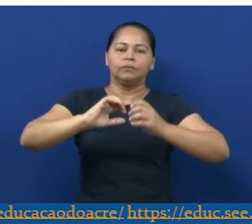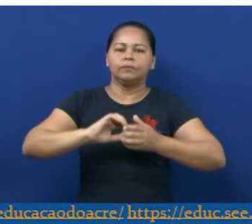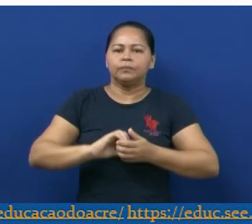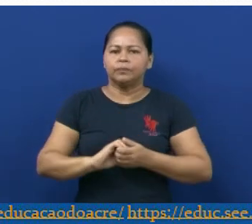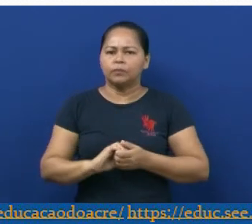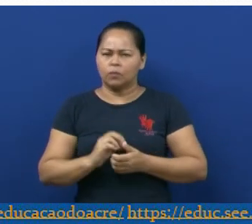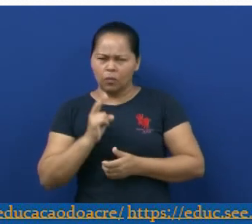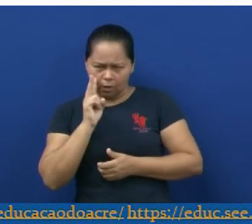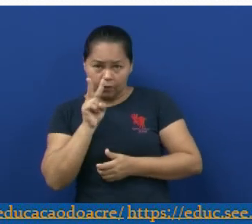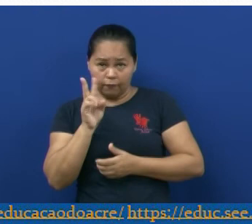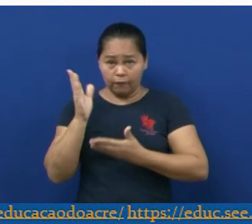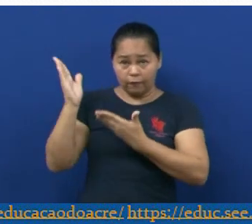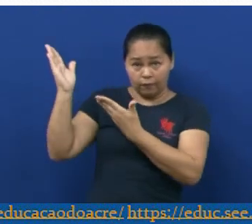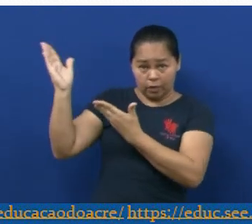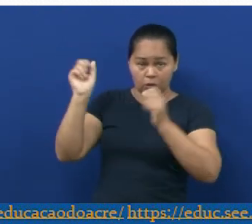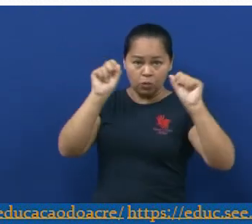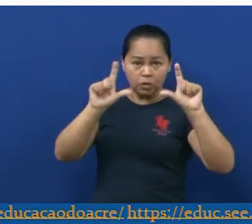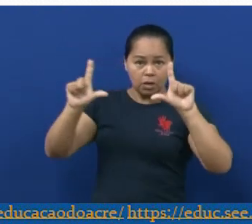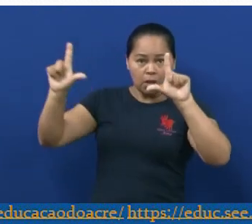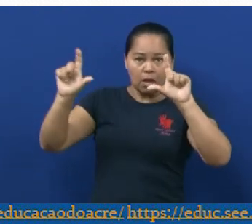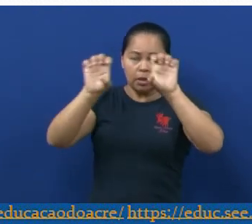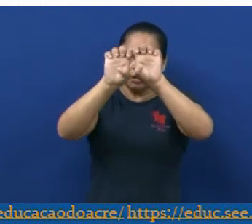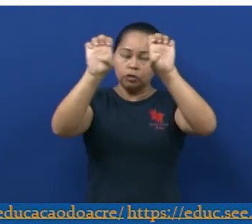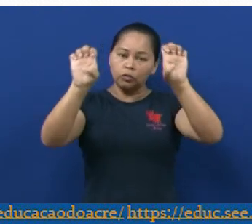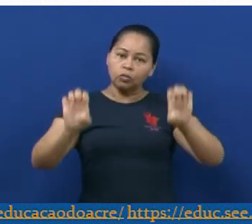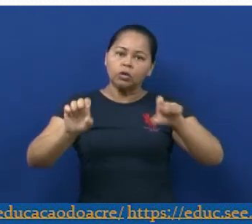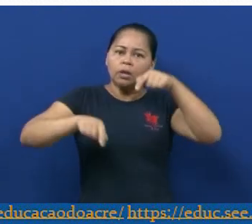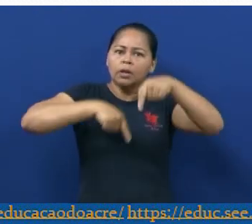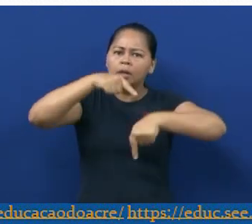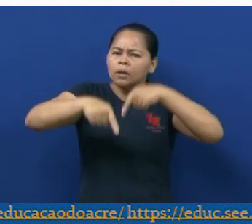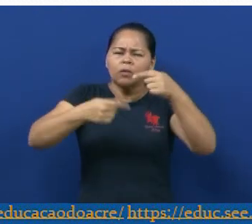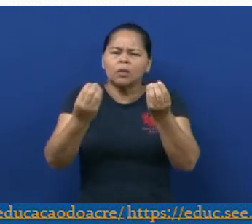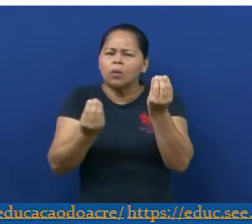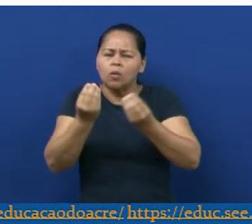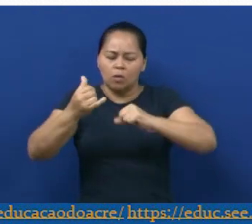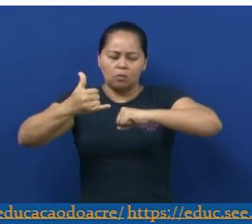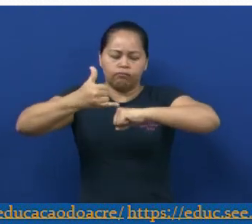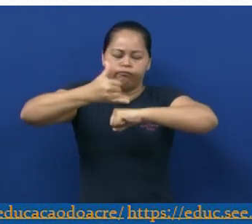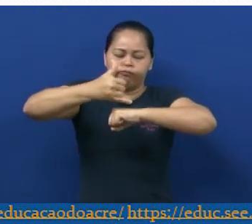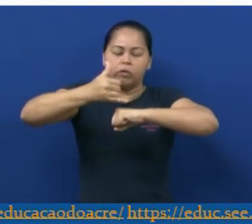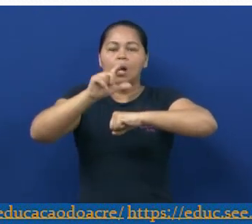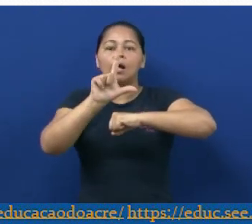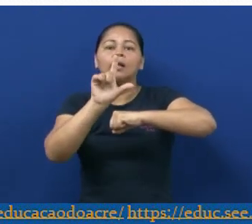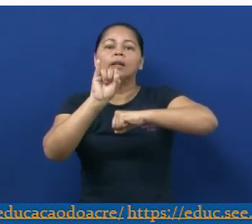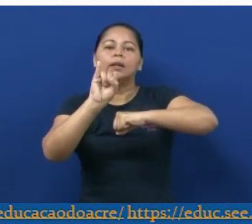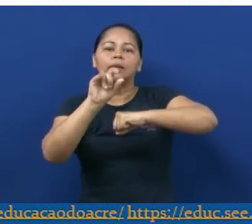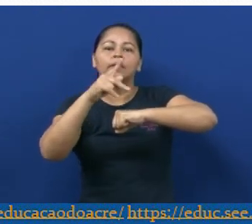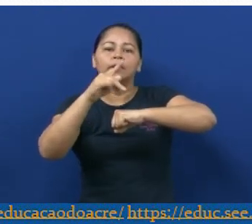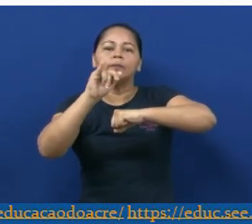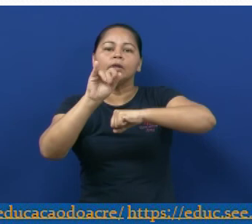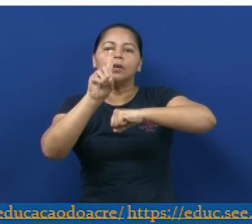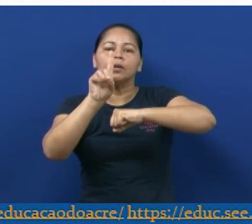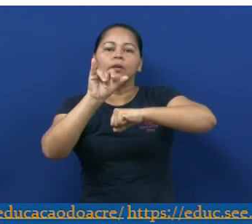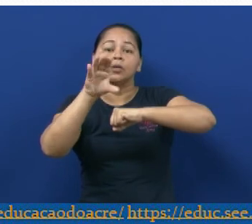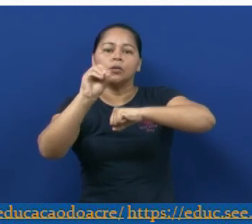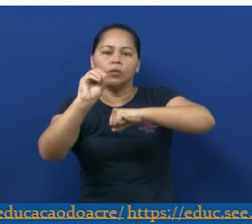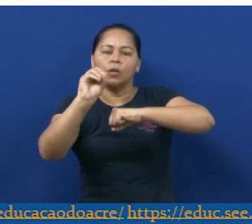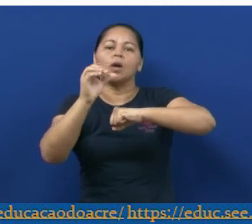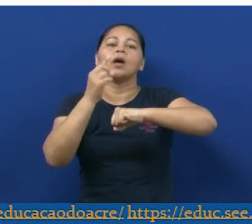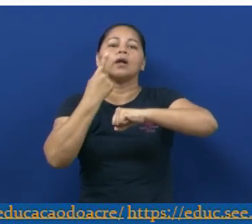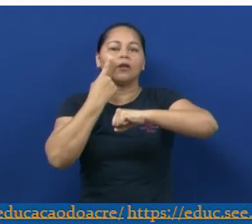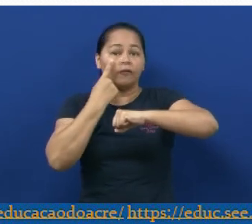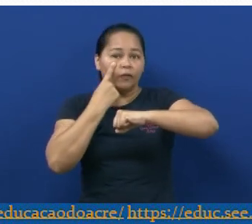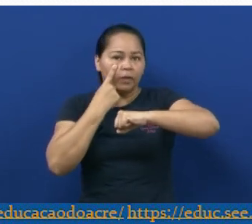Nesse slide, estamos mostrando agora a estrutura química do lipídio. Então, como é a molécula do óleo, né? Temos aí a representação